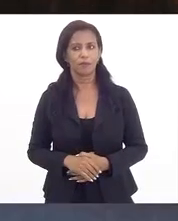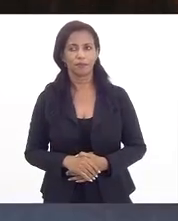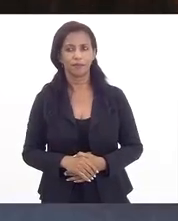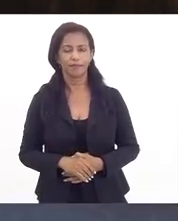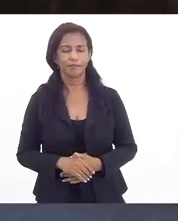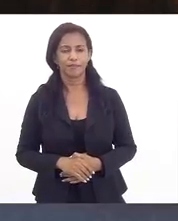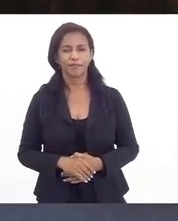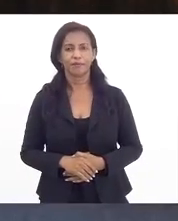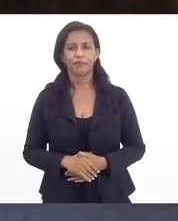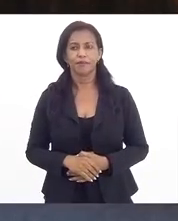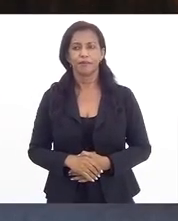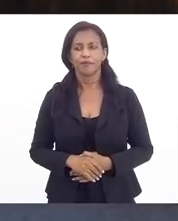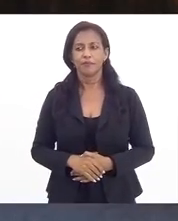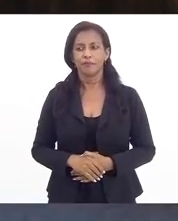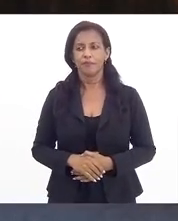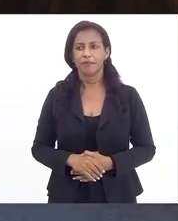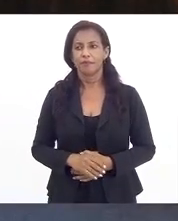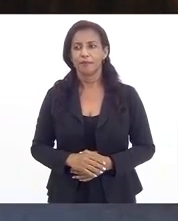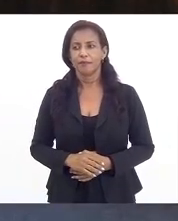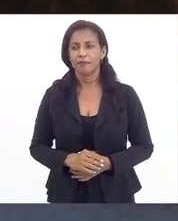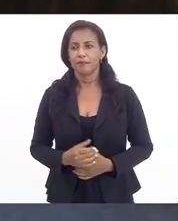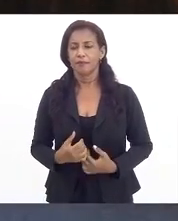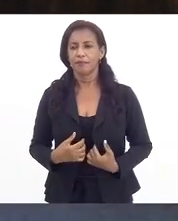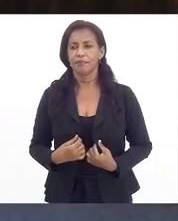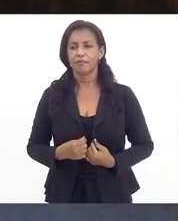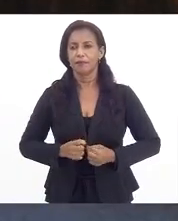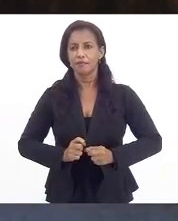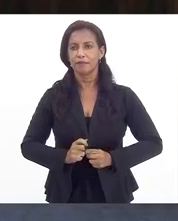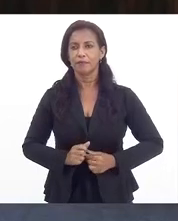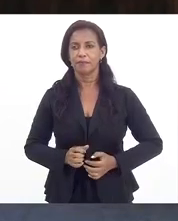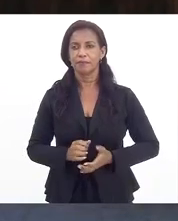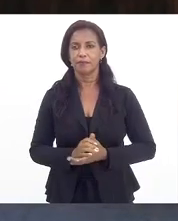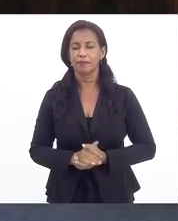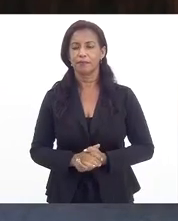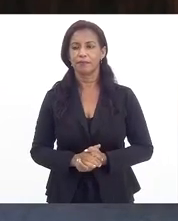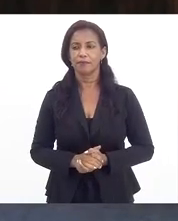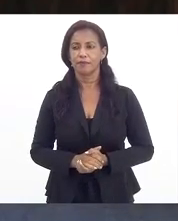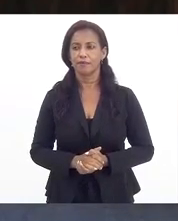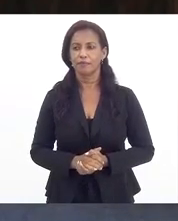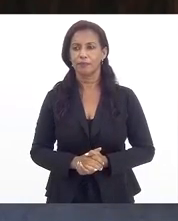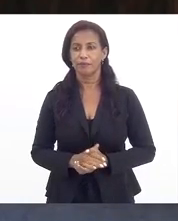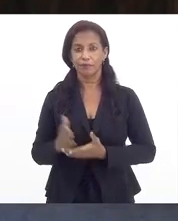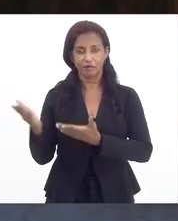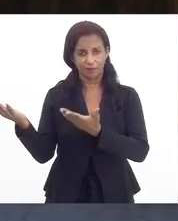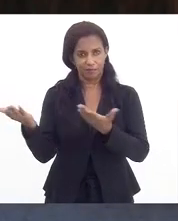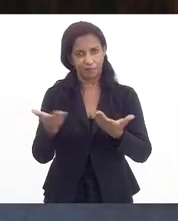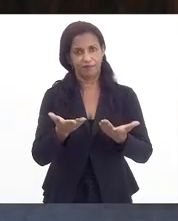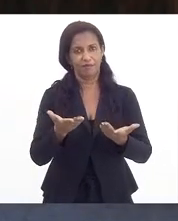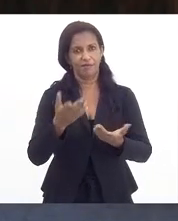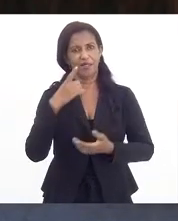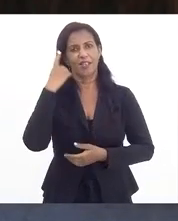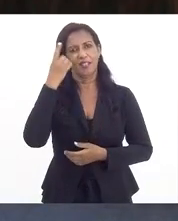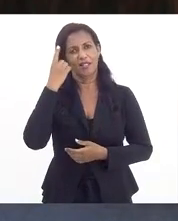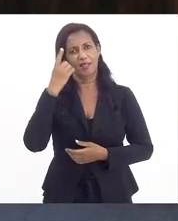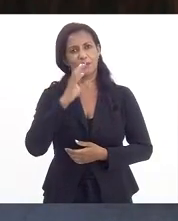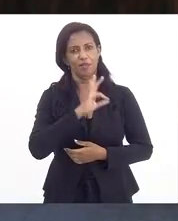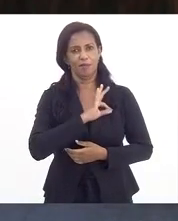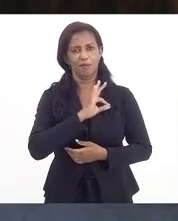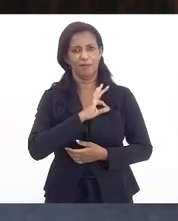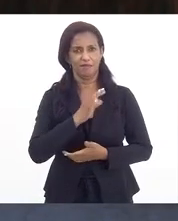é obrigado a a passar a palavra para deputada Martha Rocha